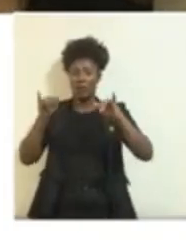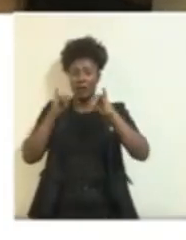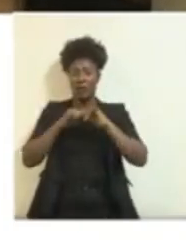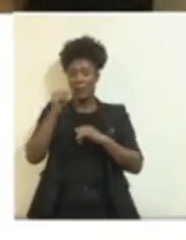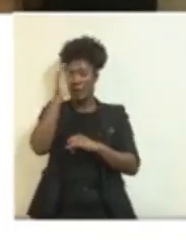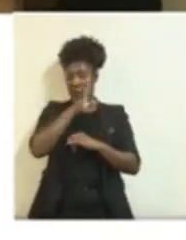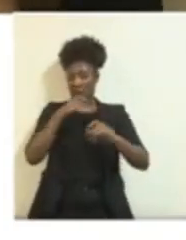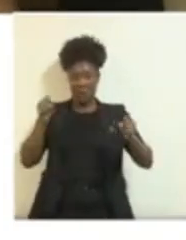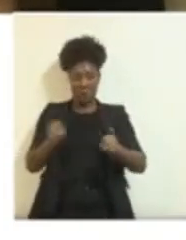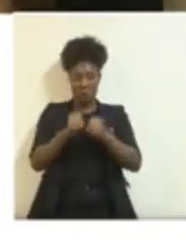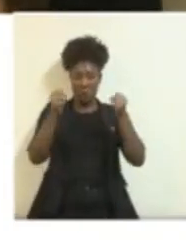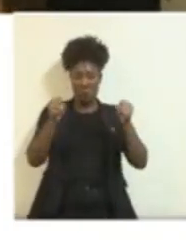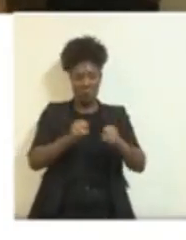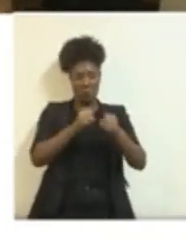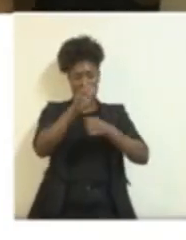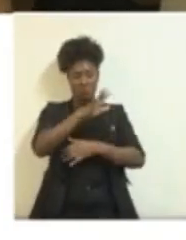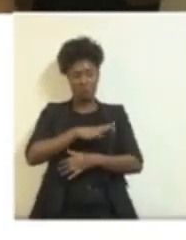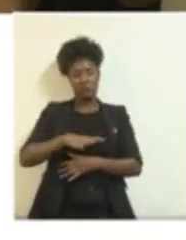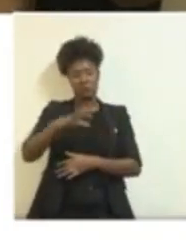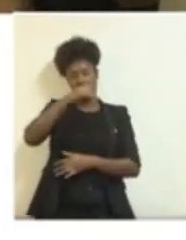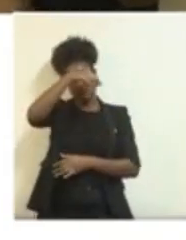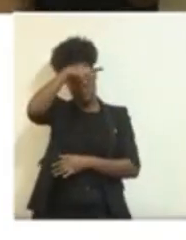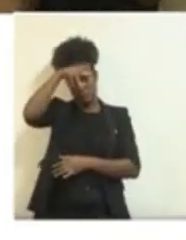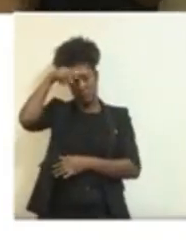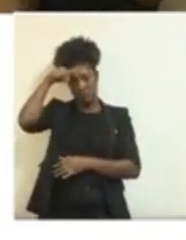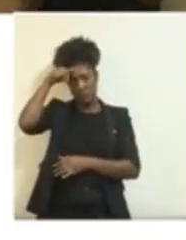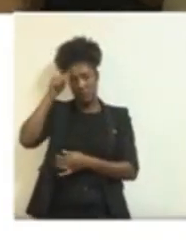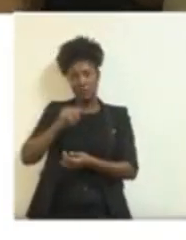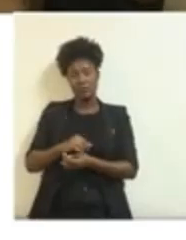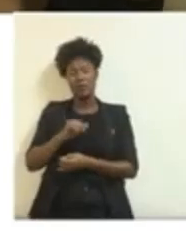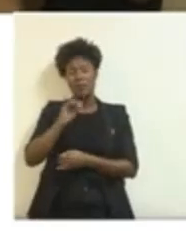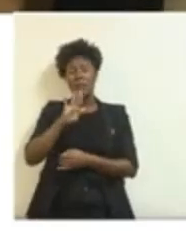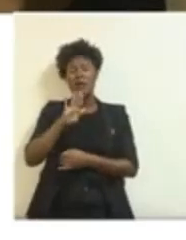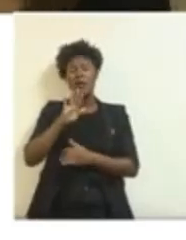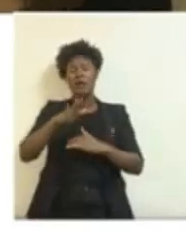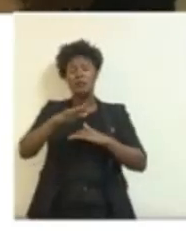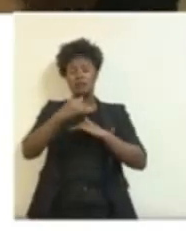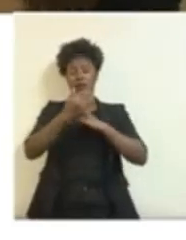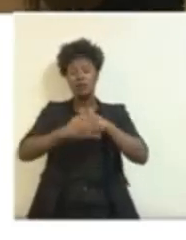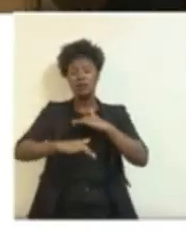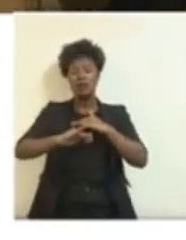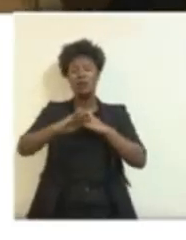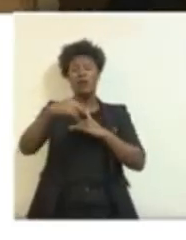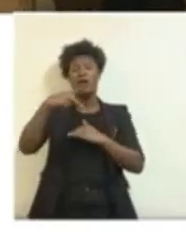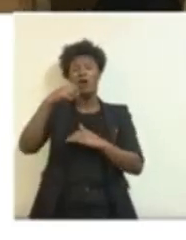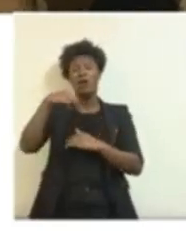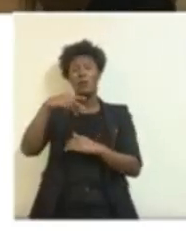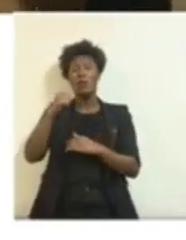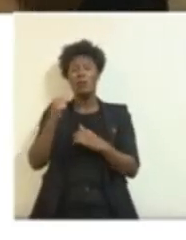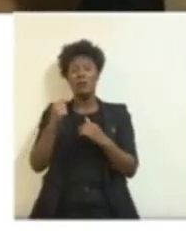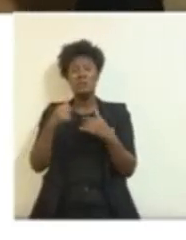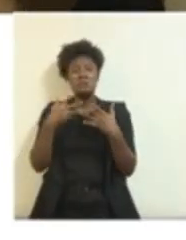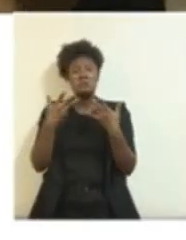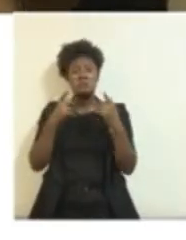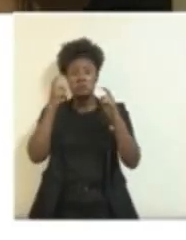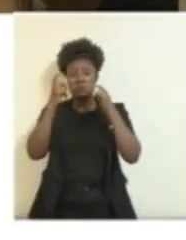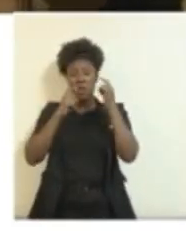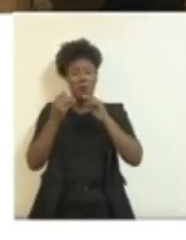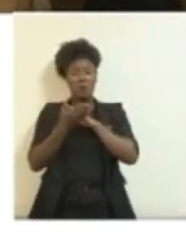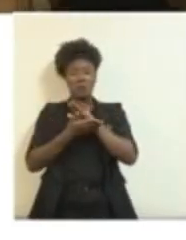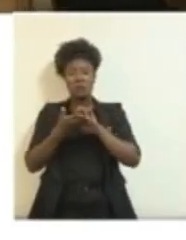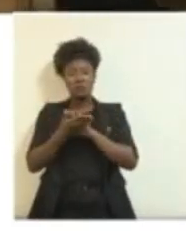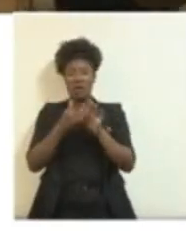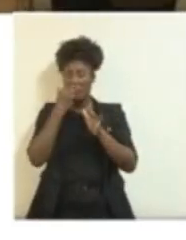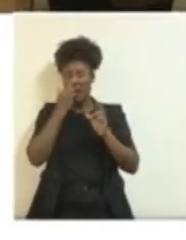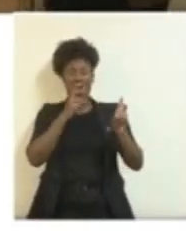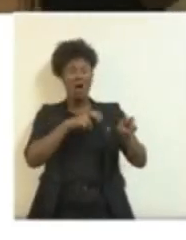Amazônia. O Pampa, quem se importa? Nós aqui nos importamos. Né? Mas como são campos,